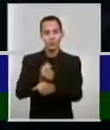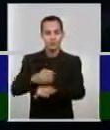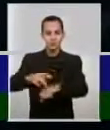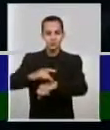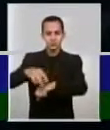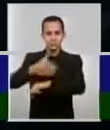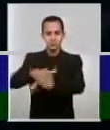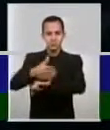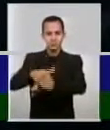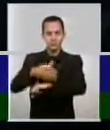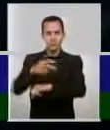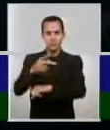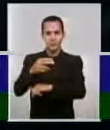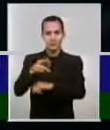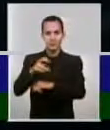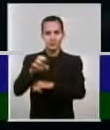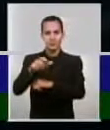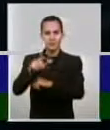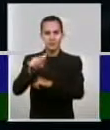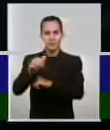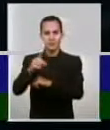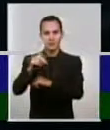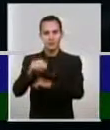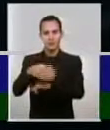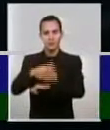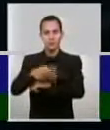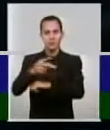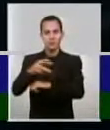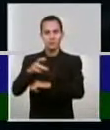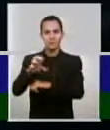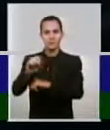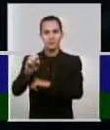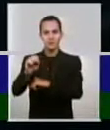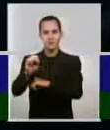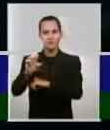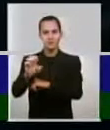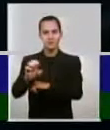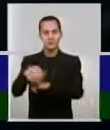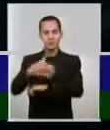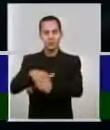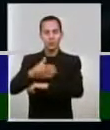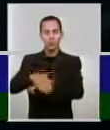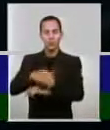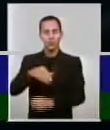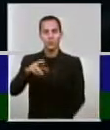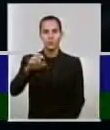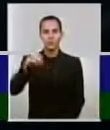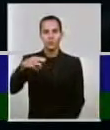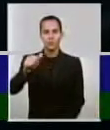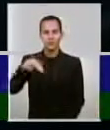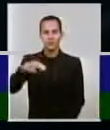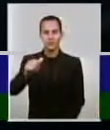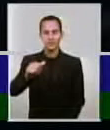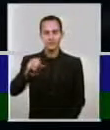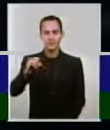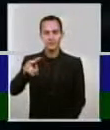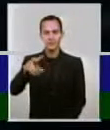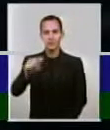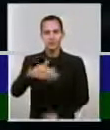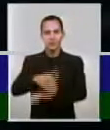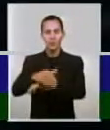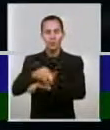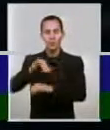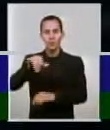asfáltica na rua Prelado, rua da Prece, rua Benedito José Vicente, rua Romana Silva Pimentel, rua